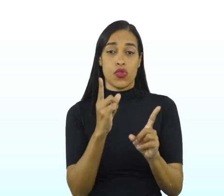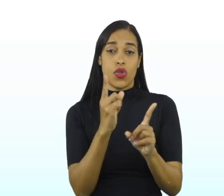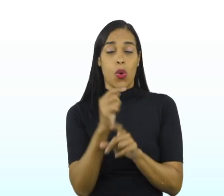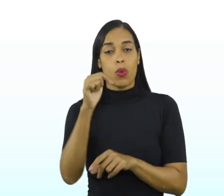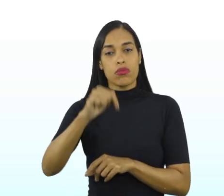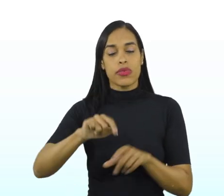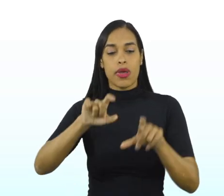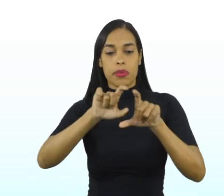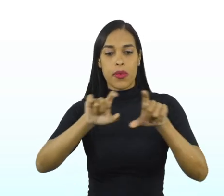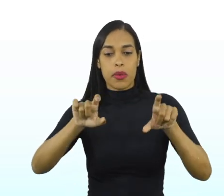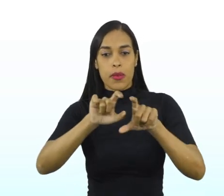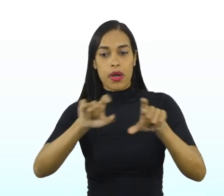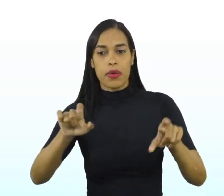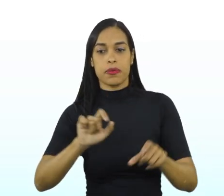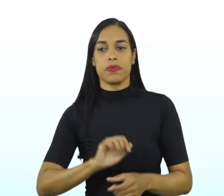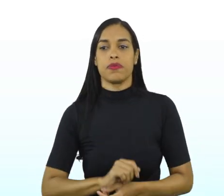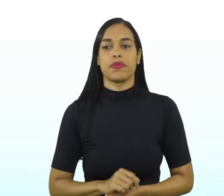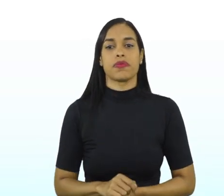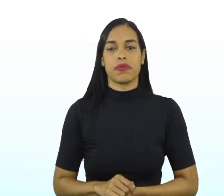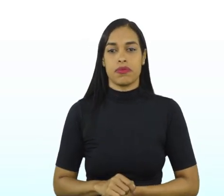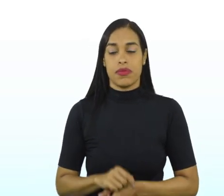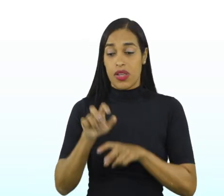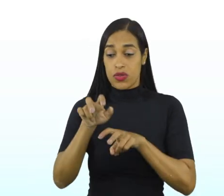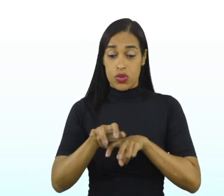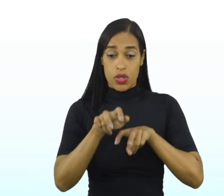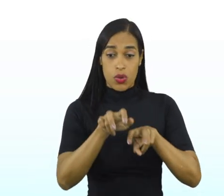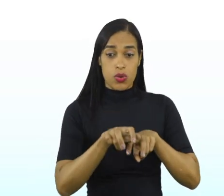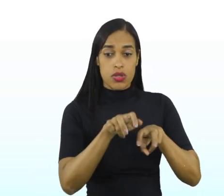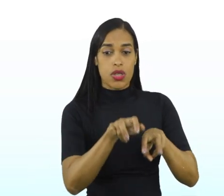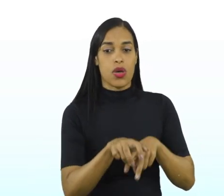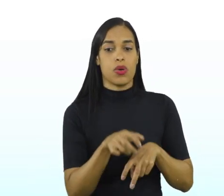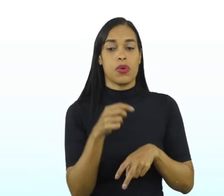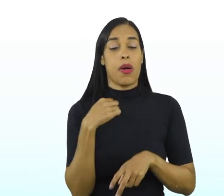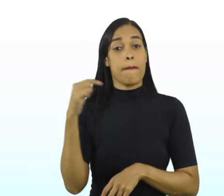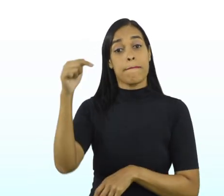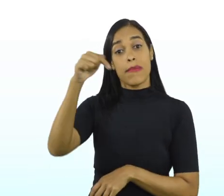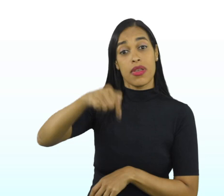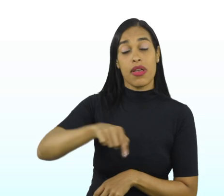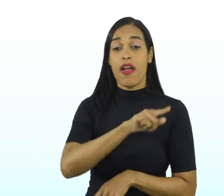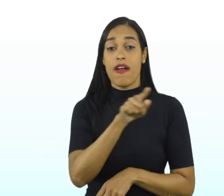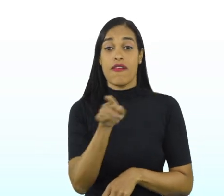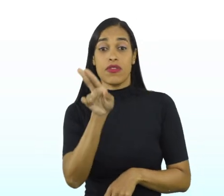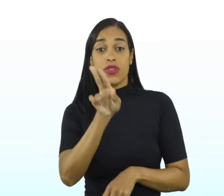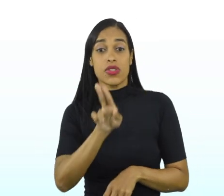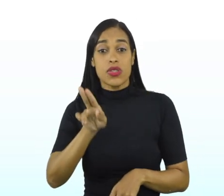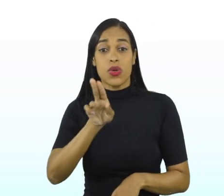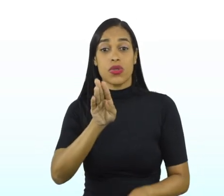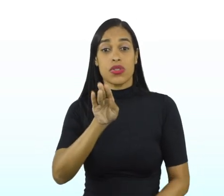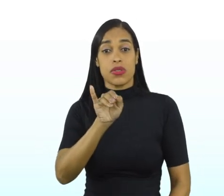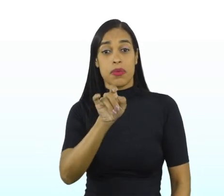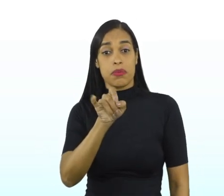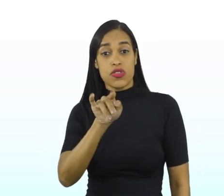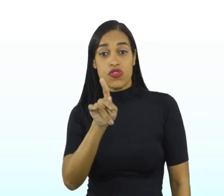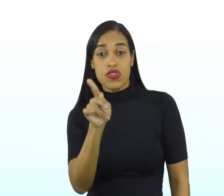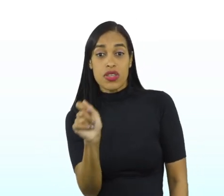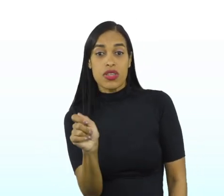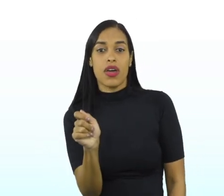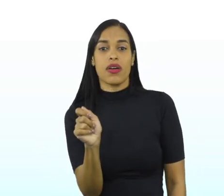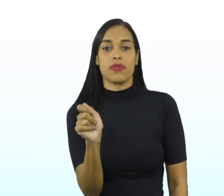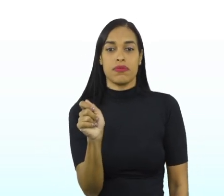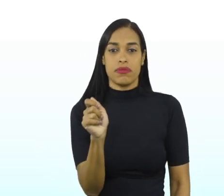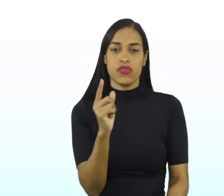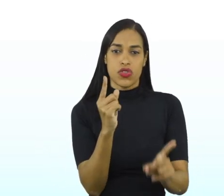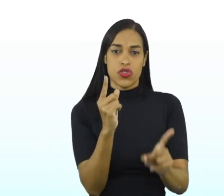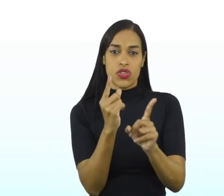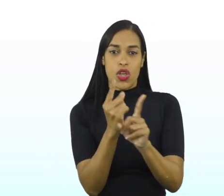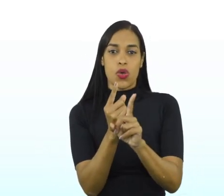charge. Não, na zona rural. Não. Então, o pra cá você usa também, o bichinha, né? Muitas vezes você